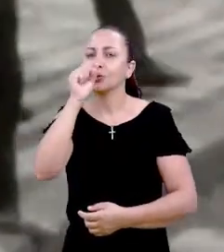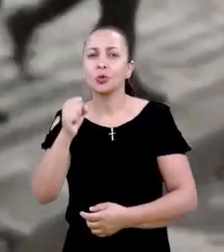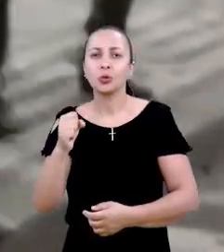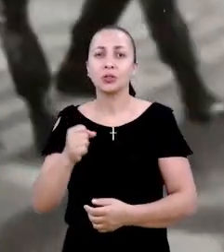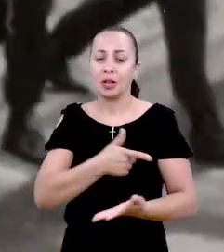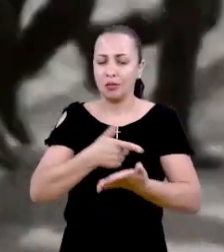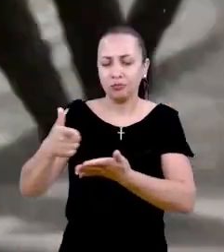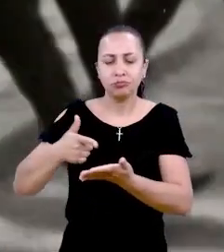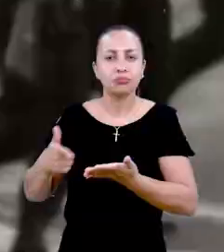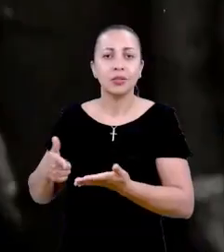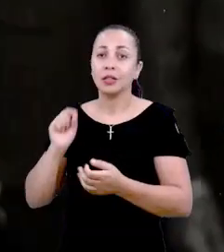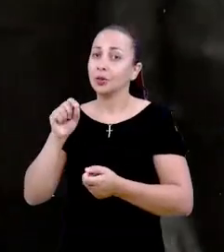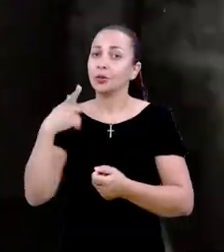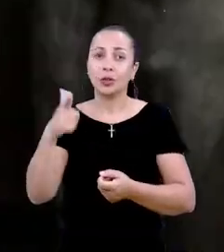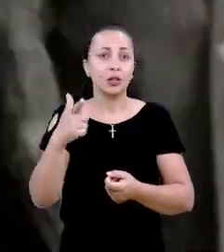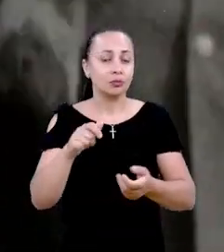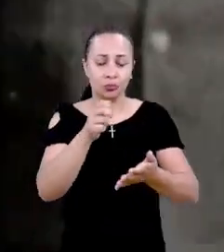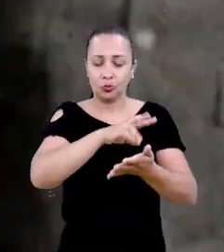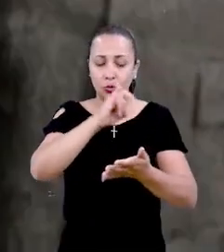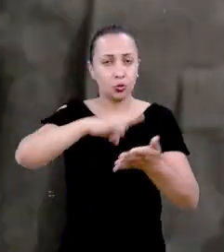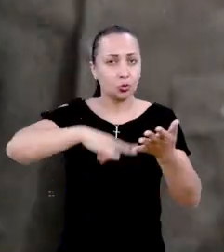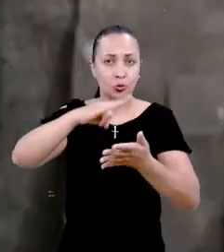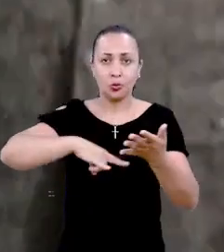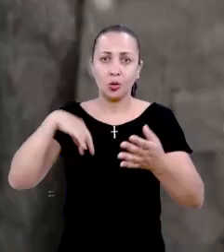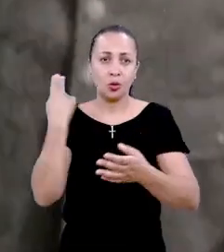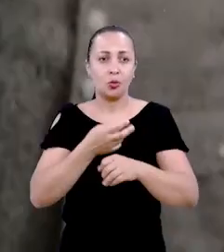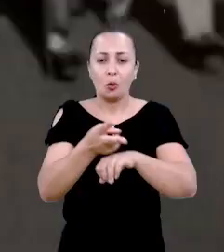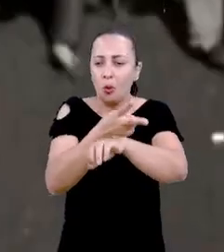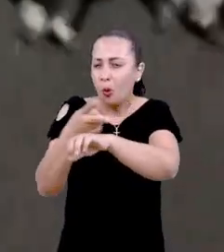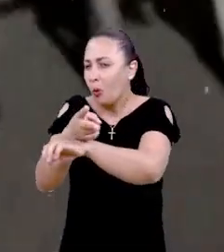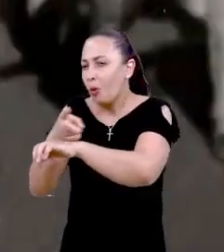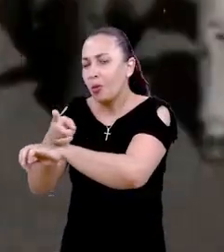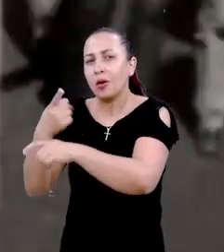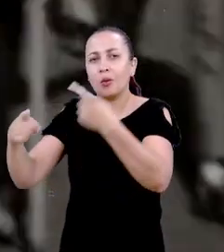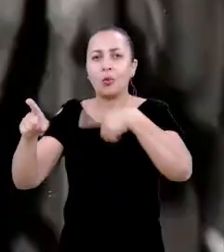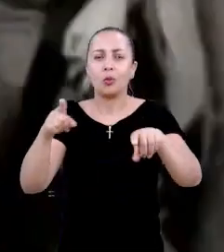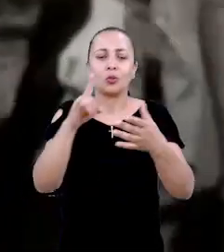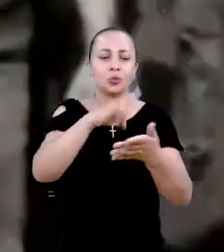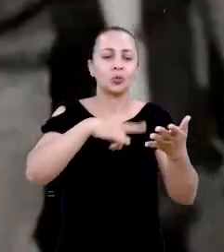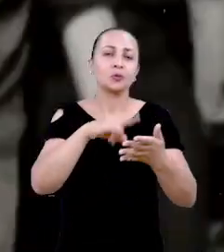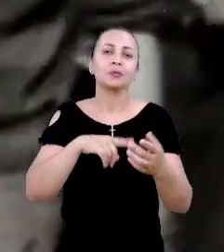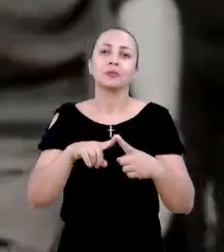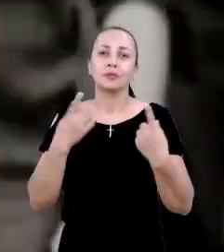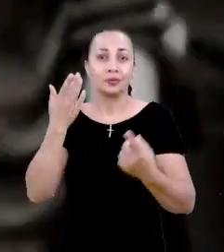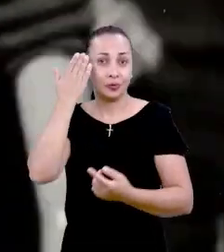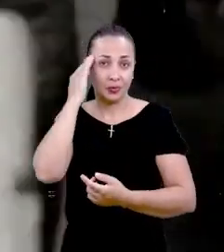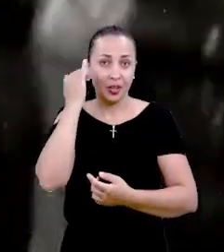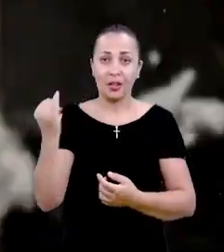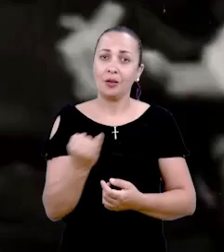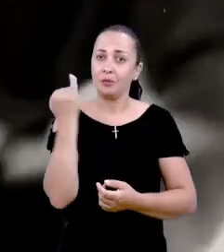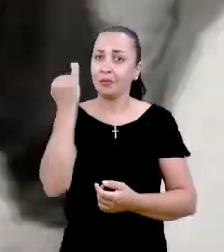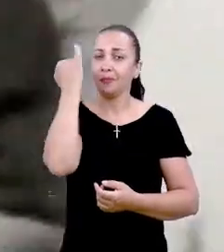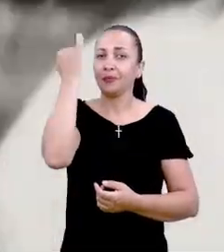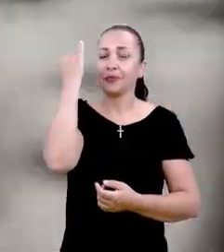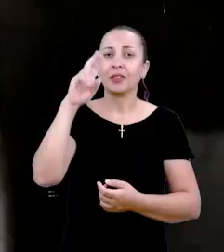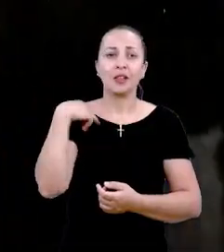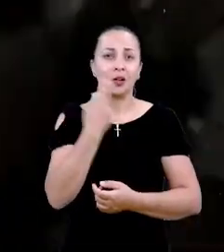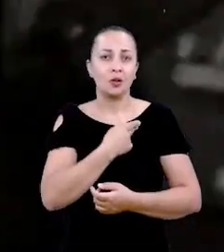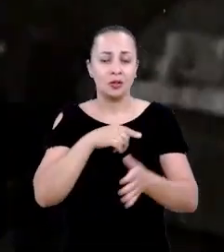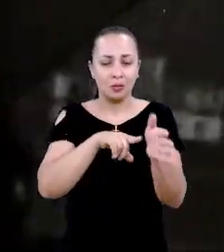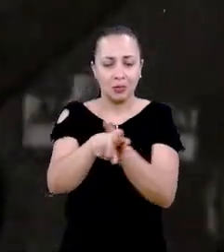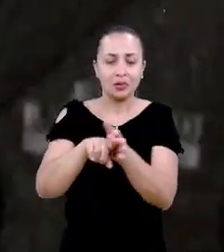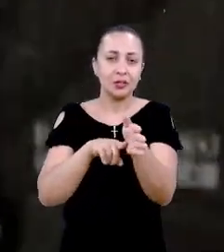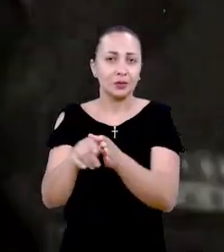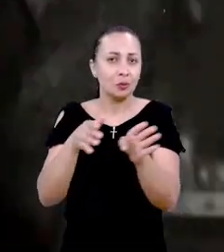orientada pelo professor Dr. José Dias, é uma pesquisa que vem trazer principalmente para as novas gerações conhecer